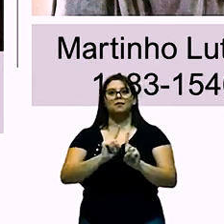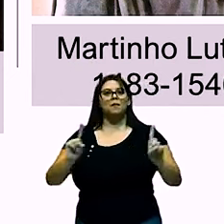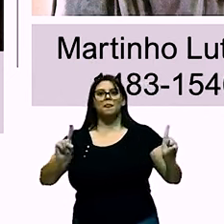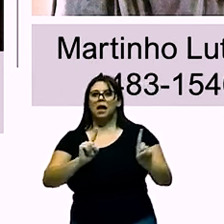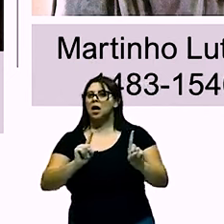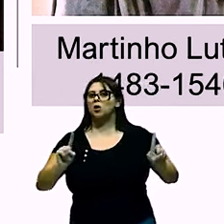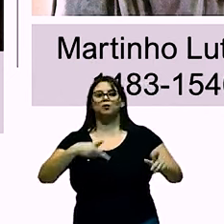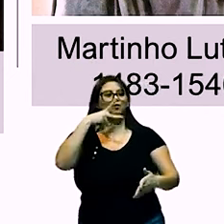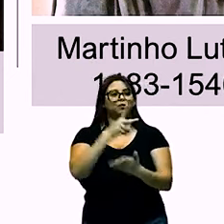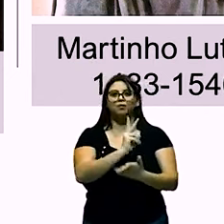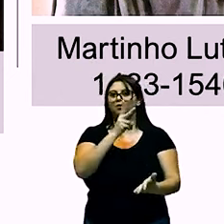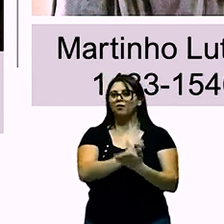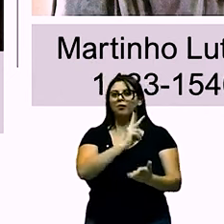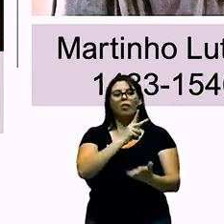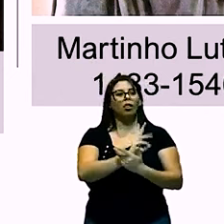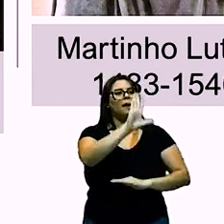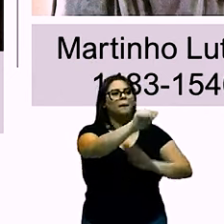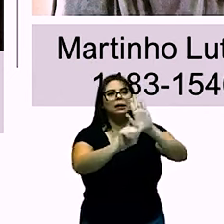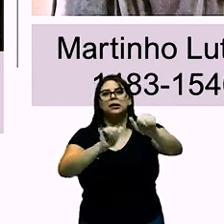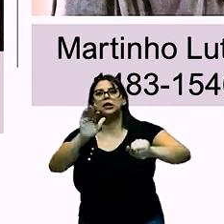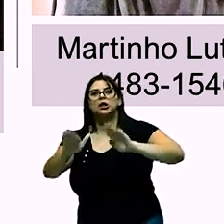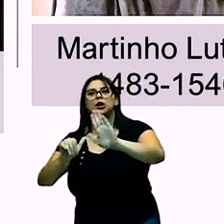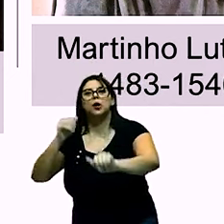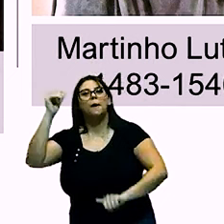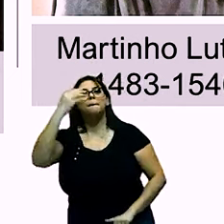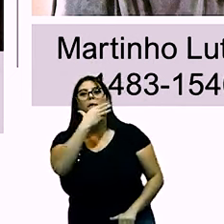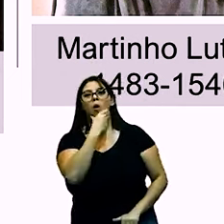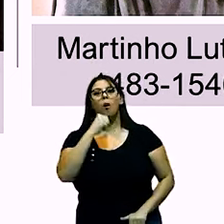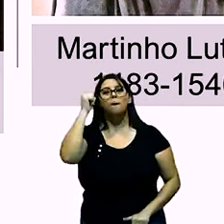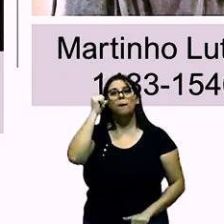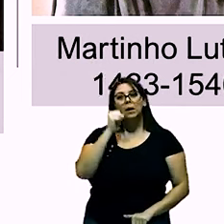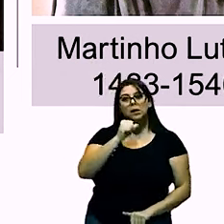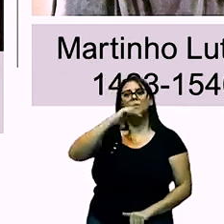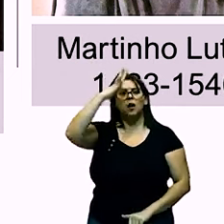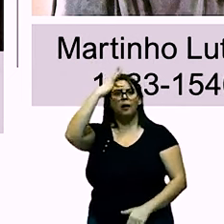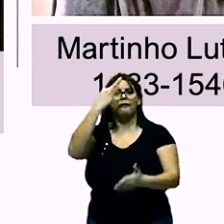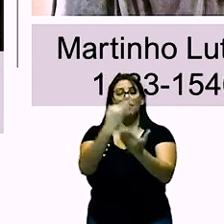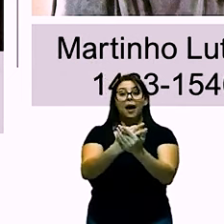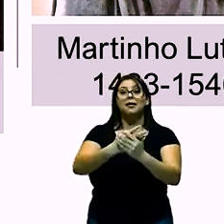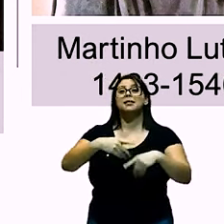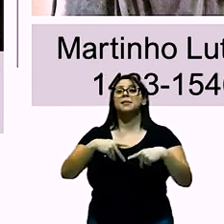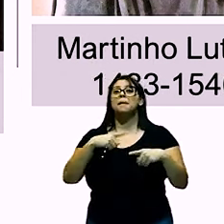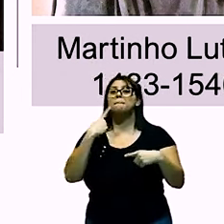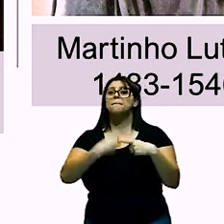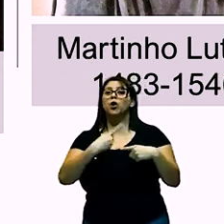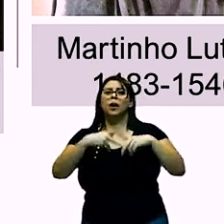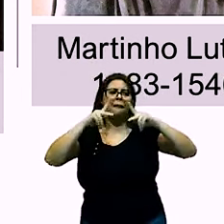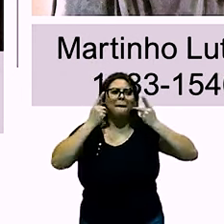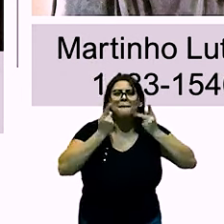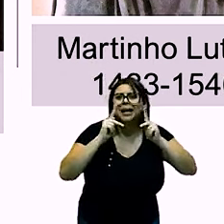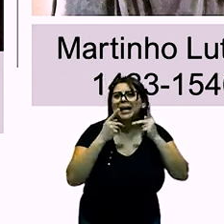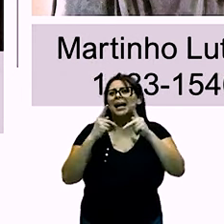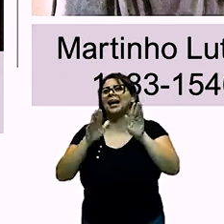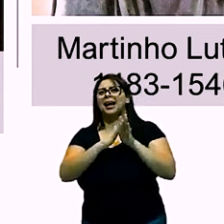mulheres fiéis, dedicados à obra do Senhor, para defender as Sagradas Escrituras, para defender a